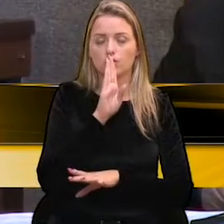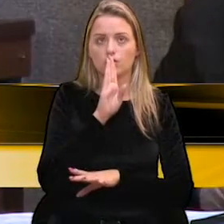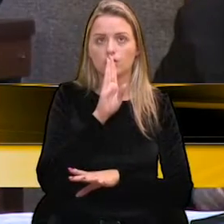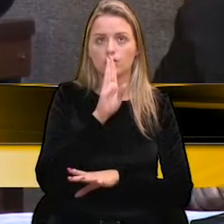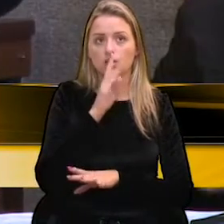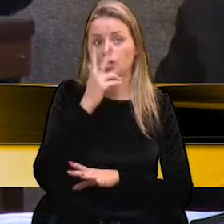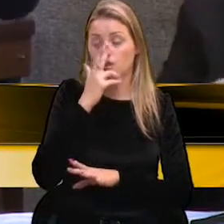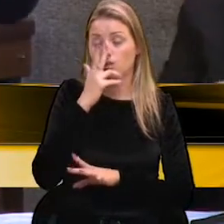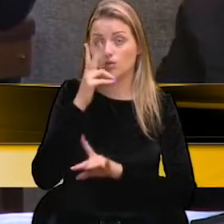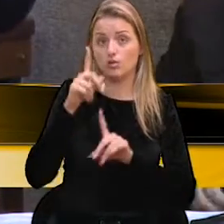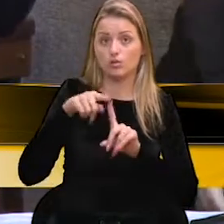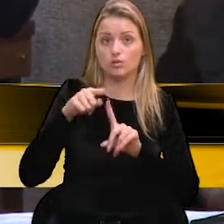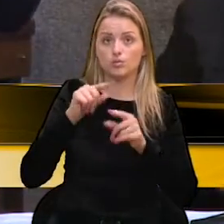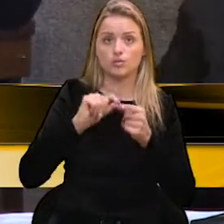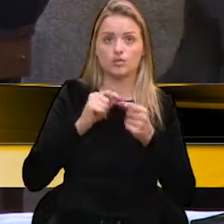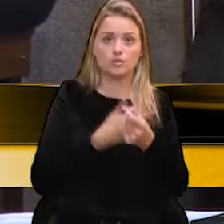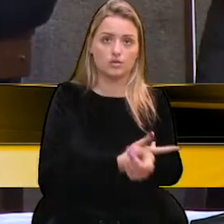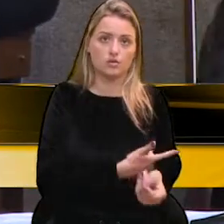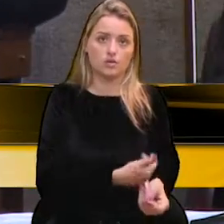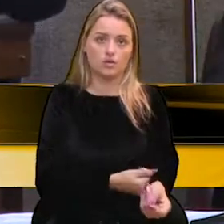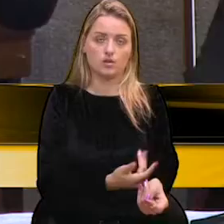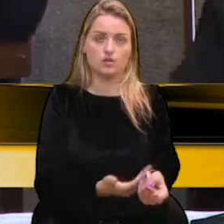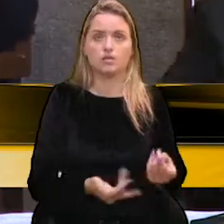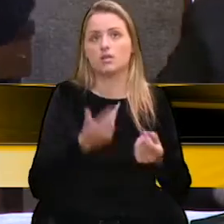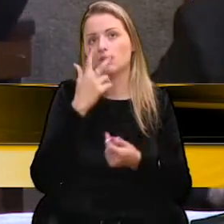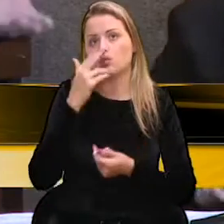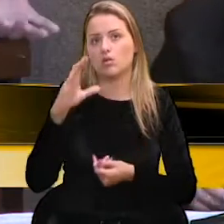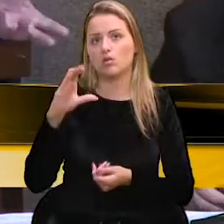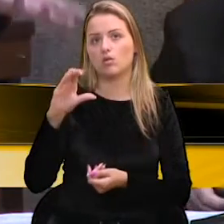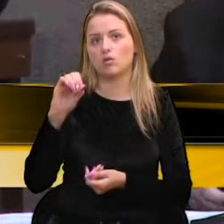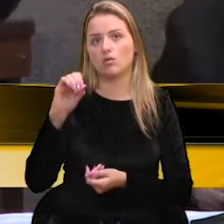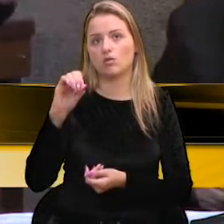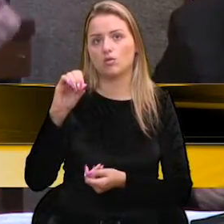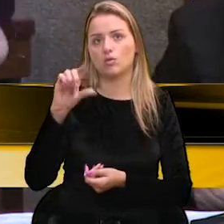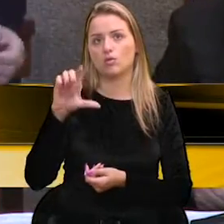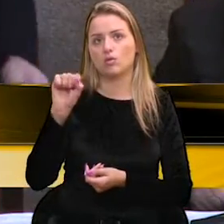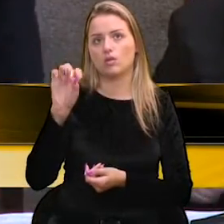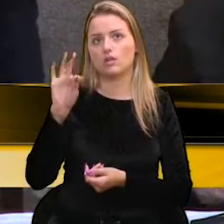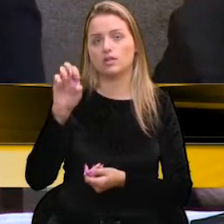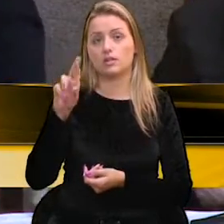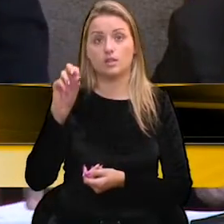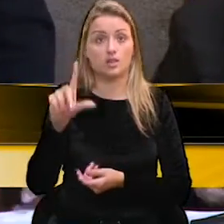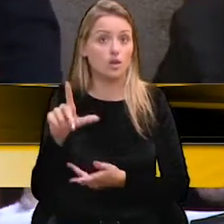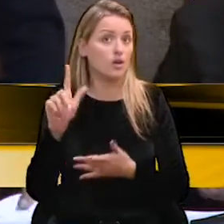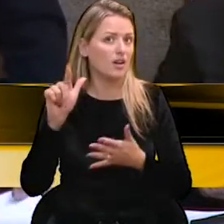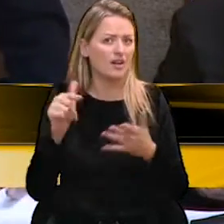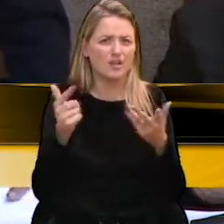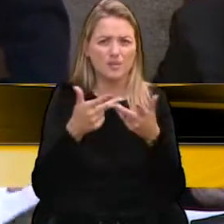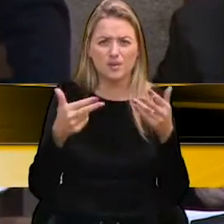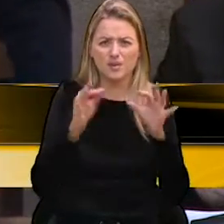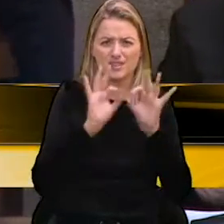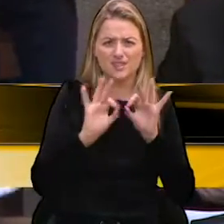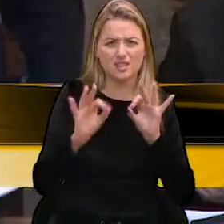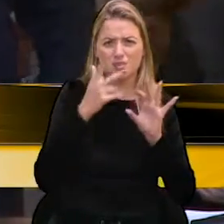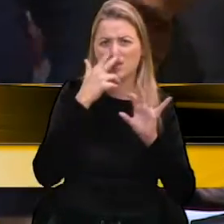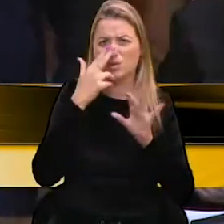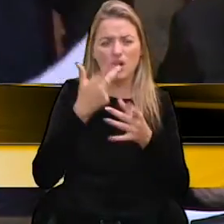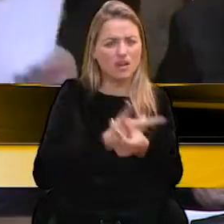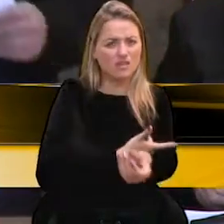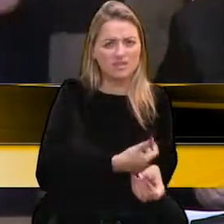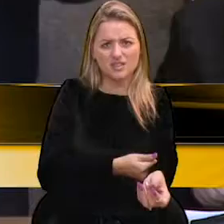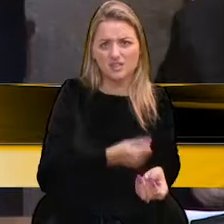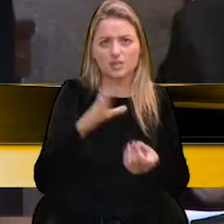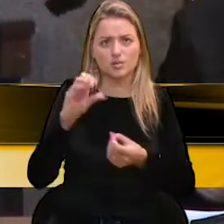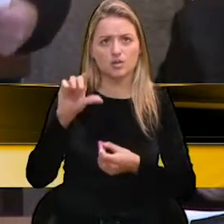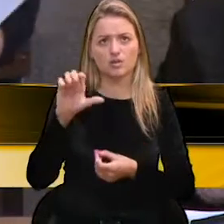é o mesmo tipo de fazer um exame de um tipo colesterol, que tu vai lá, fura o dedo e tira e faz um exame. É coisa muito simples. Também quero dizer